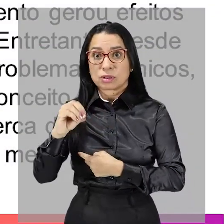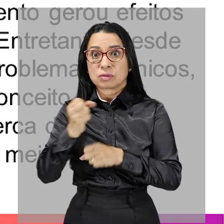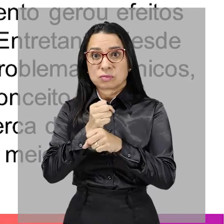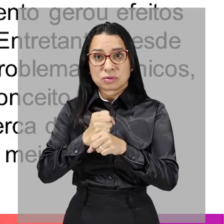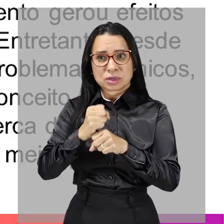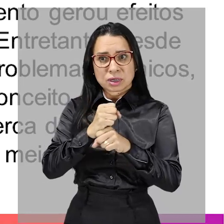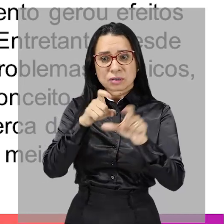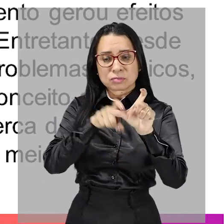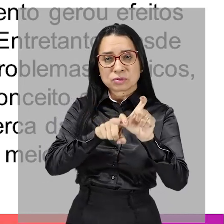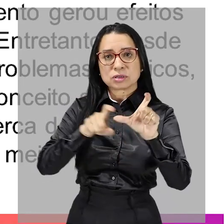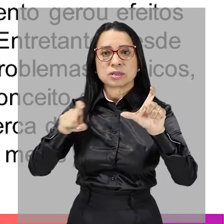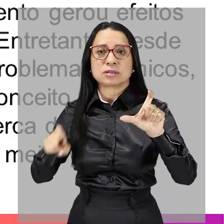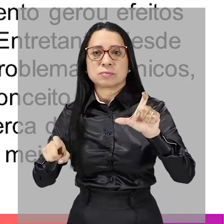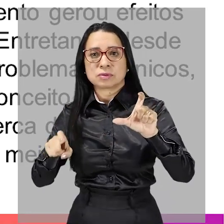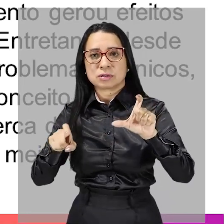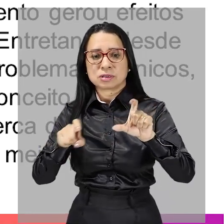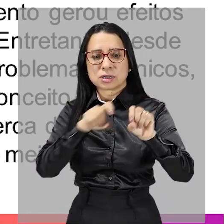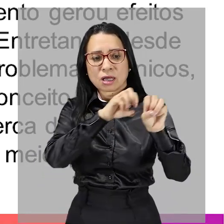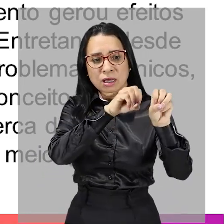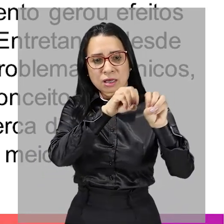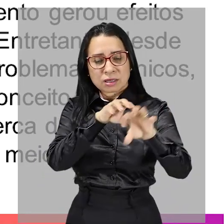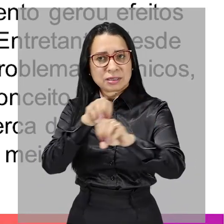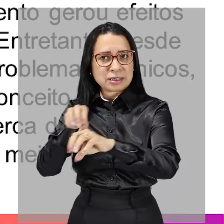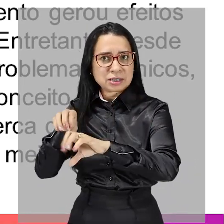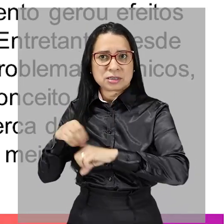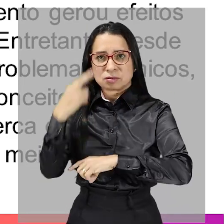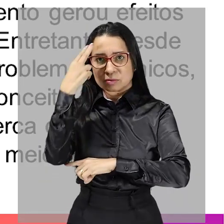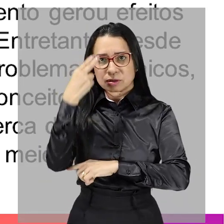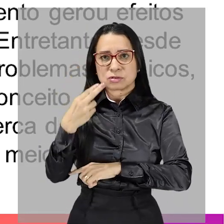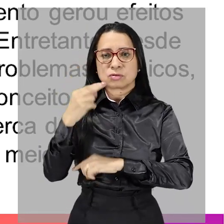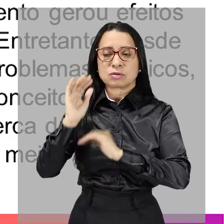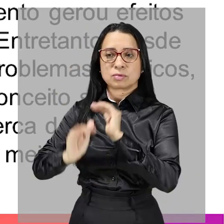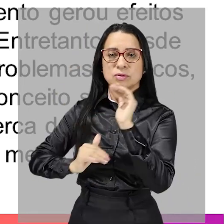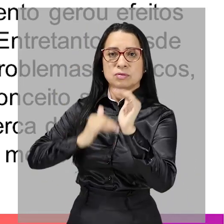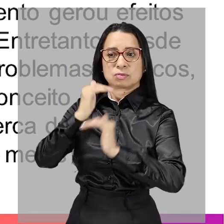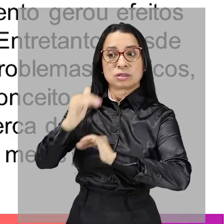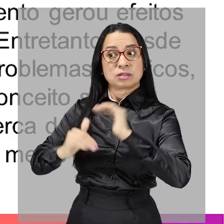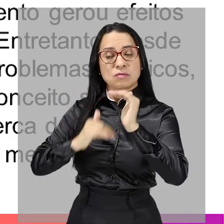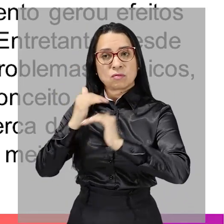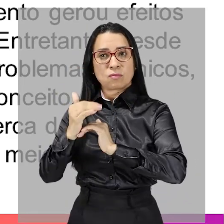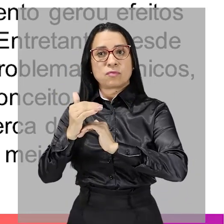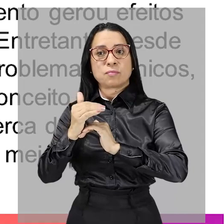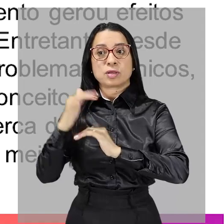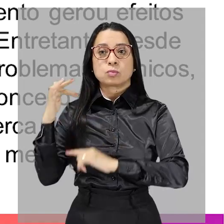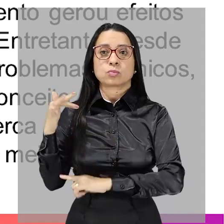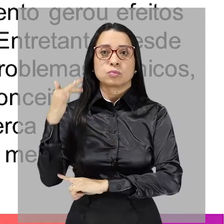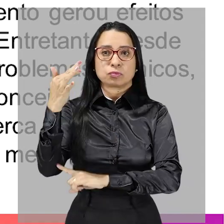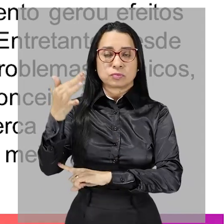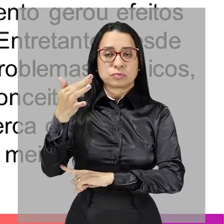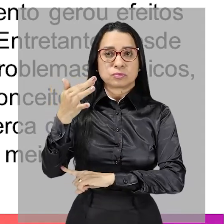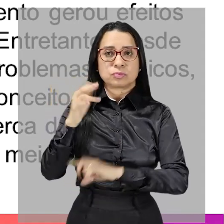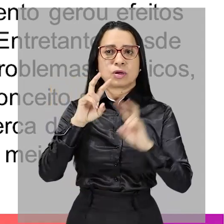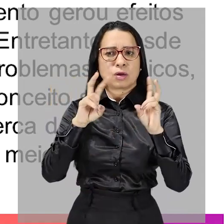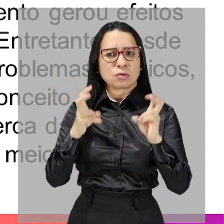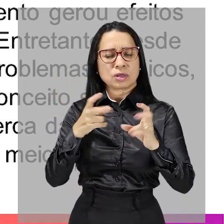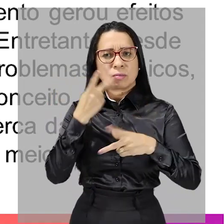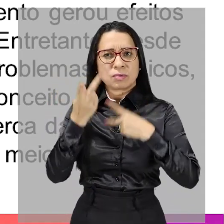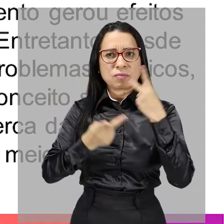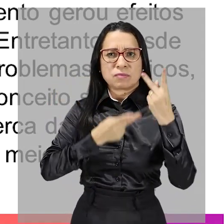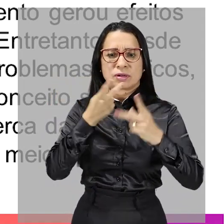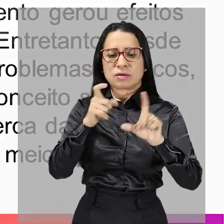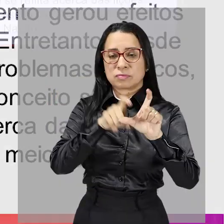independência, lições da história para a construção do amanhã. Esse era o tema. Falava um pouquinho sobre